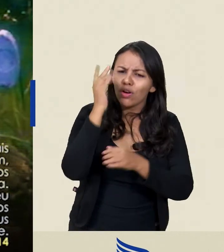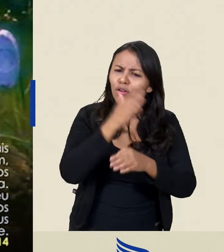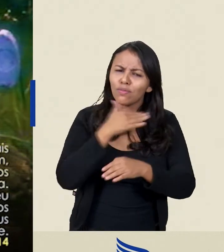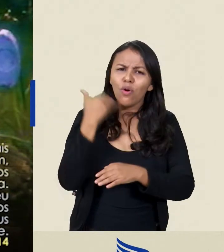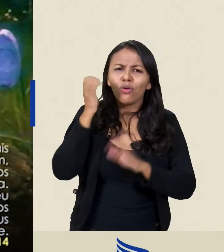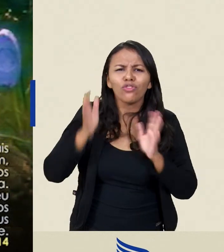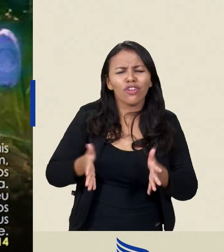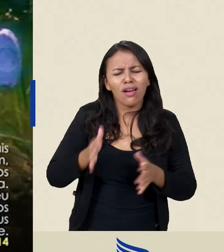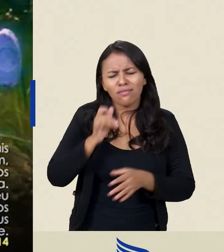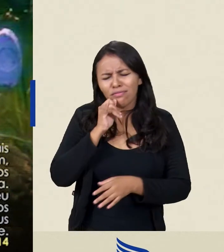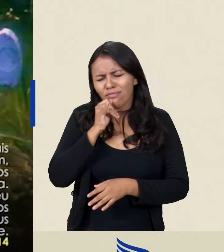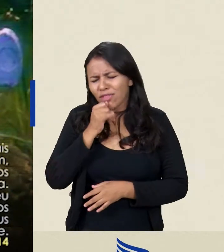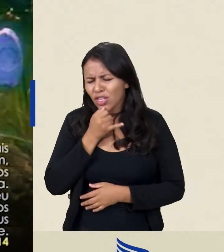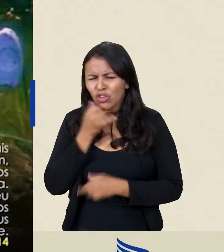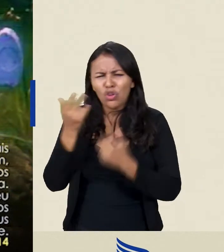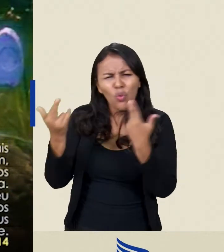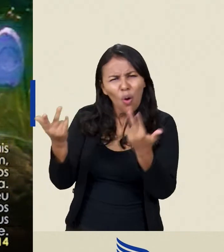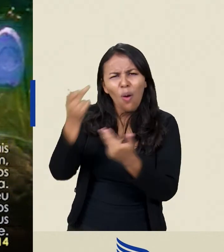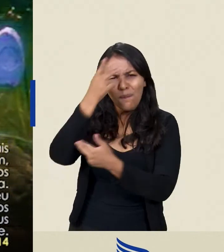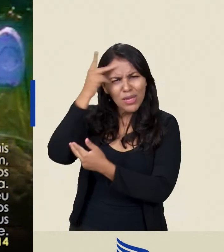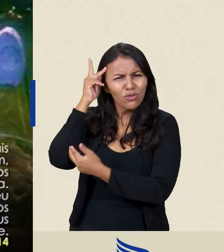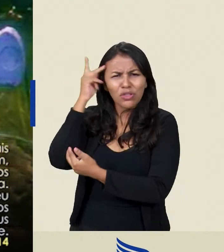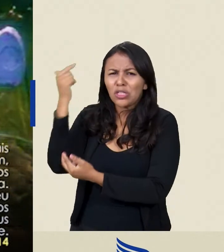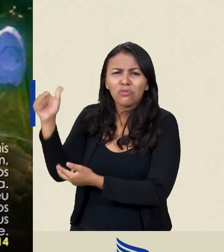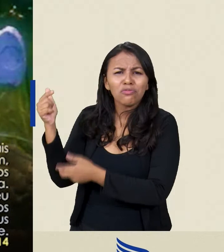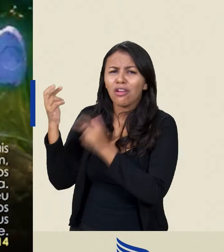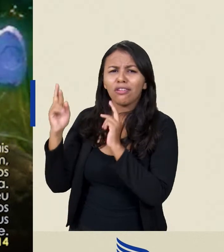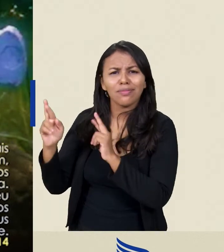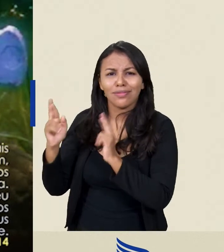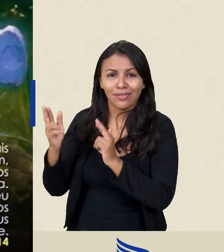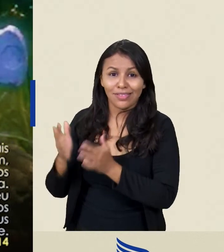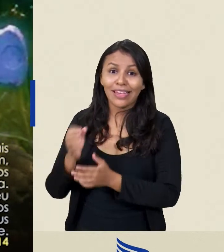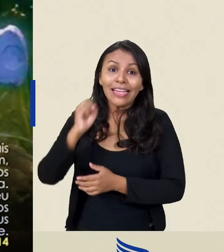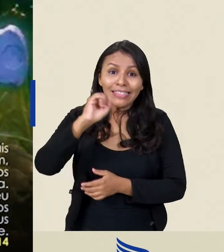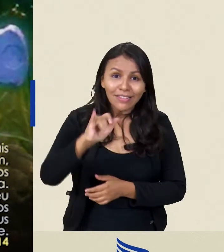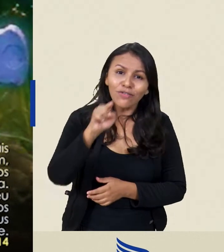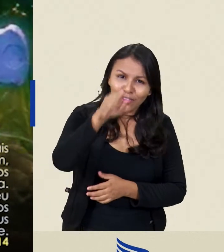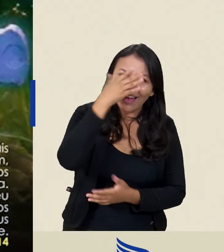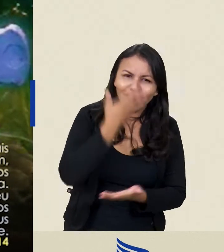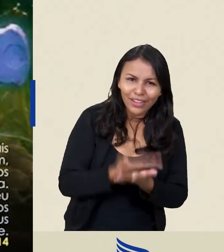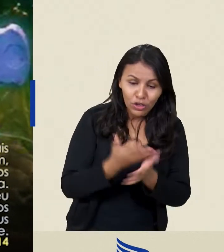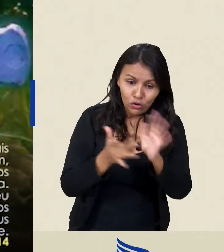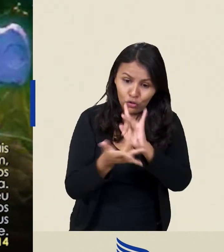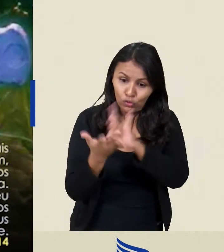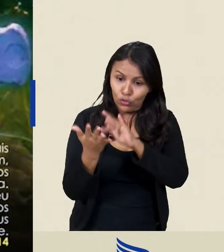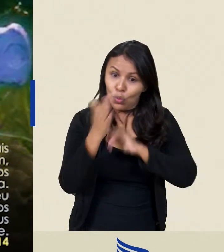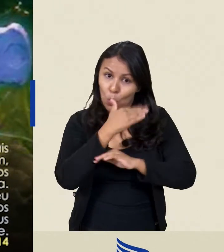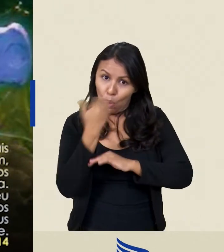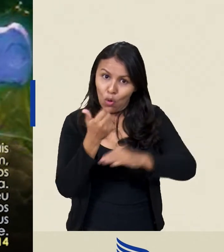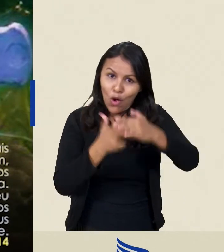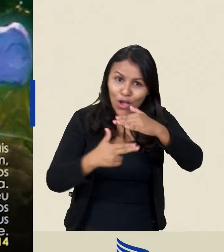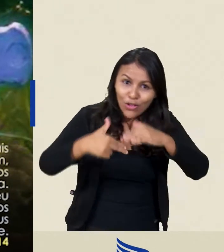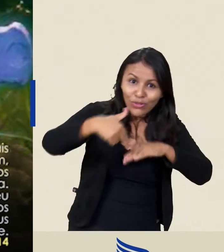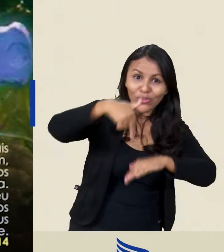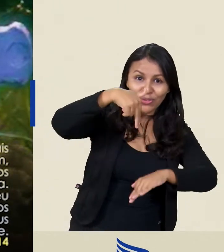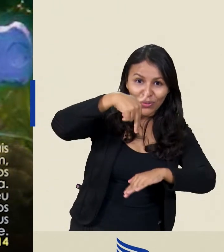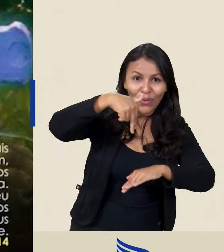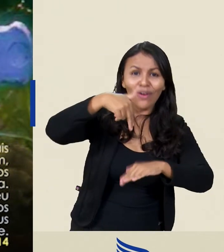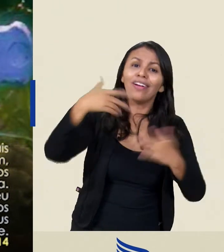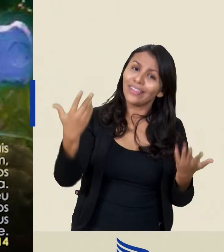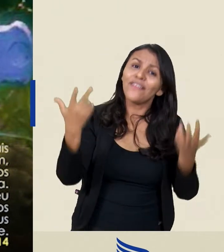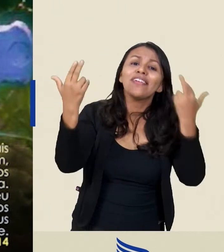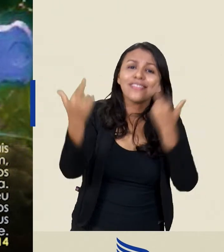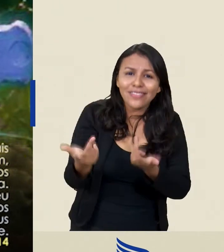demais, que não têm esperança. Porque se cremos que Jesus morreu e ressuscitou, assim também aos que em